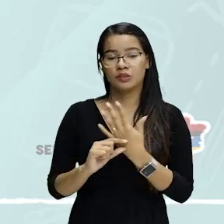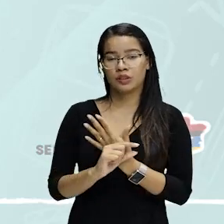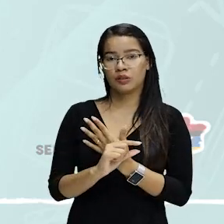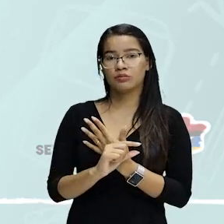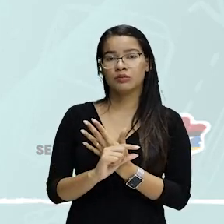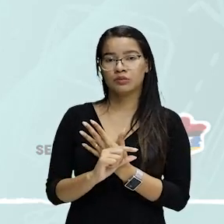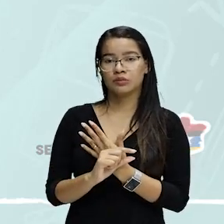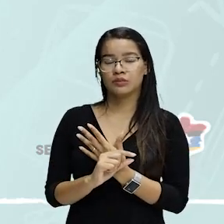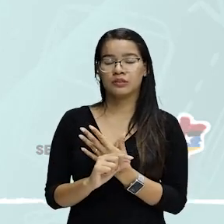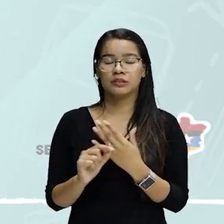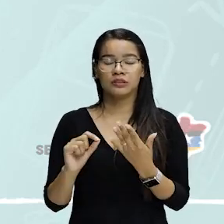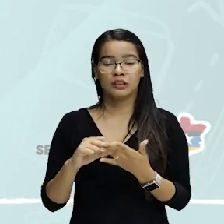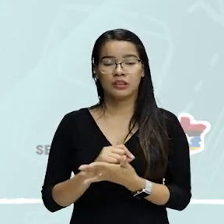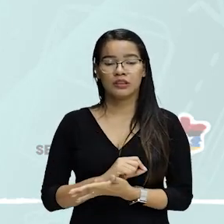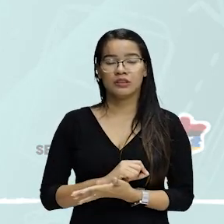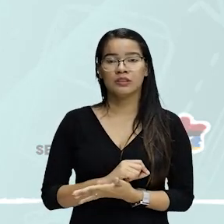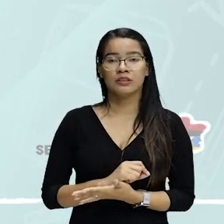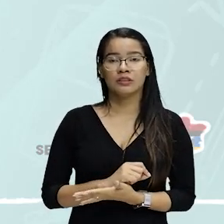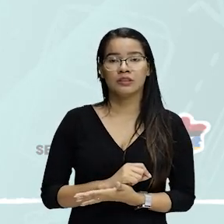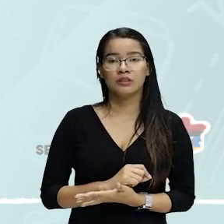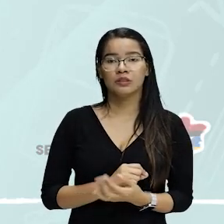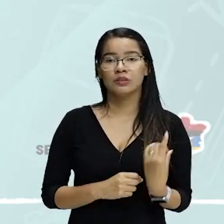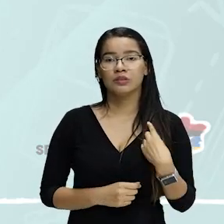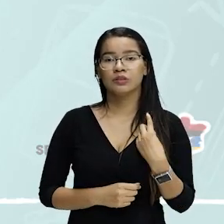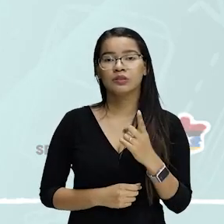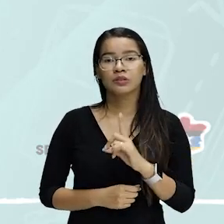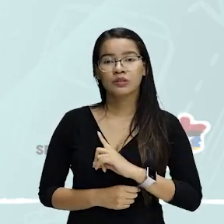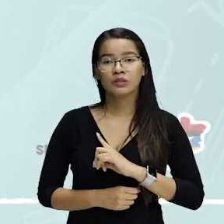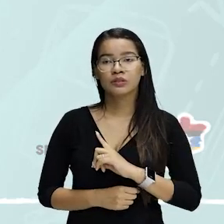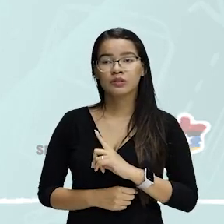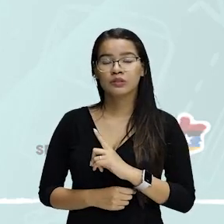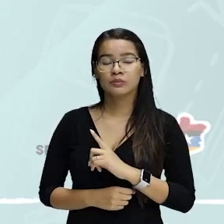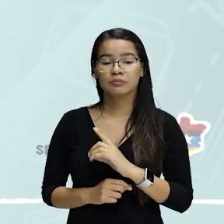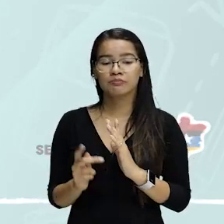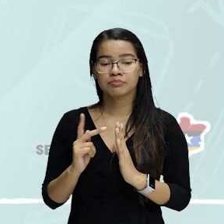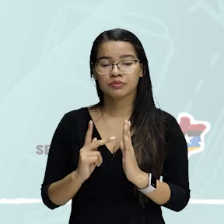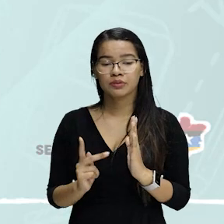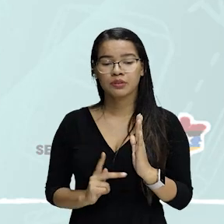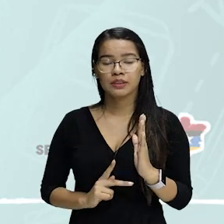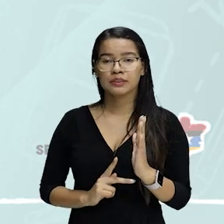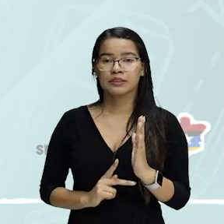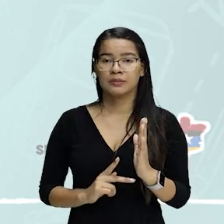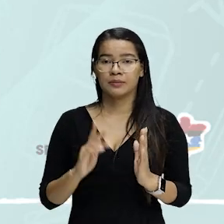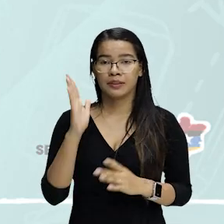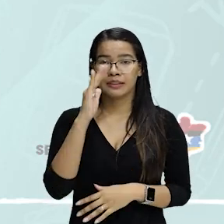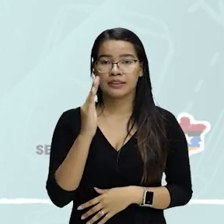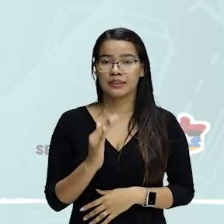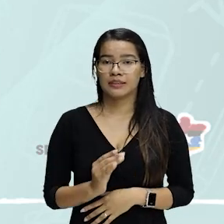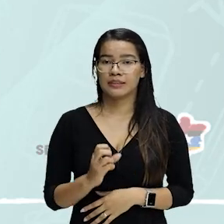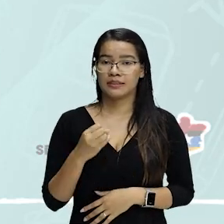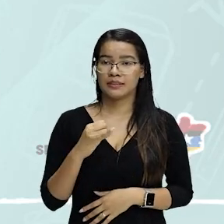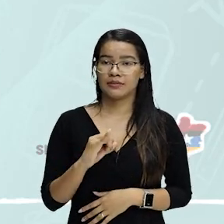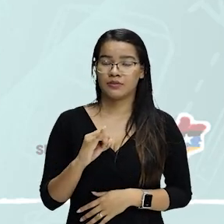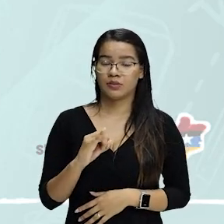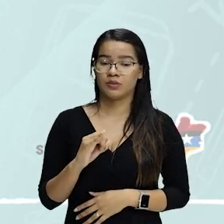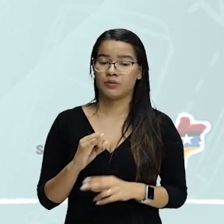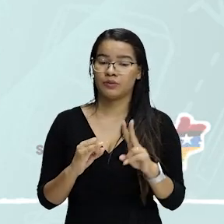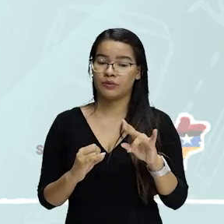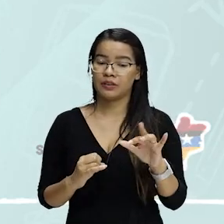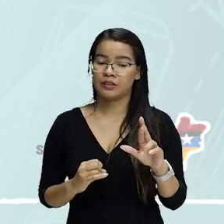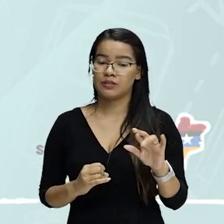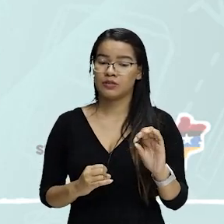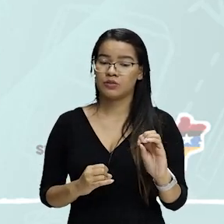compositores, maiores escritores, tá? Da nossa poesia brasileira. Se for composto por